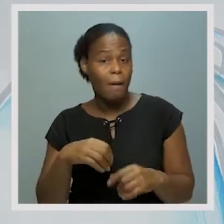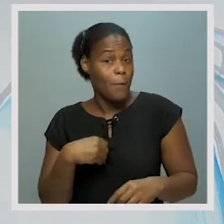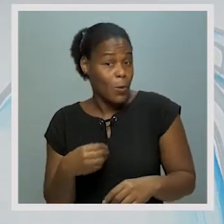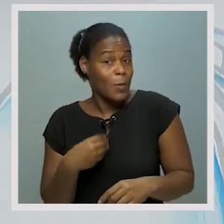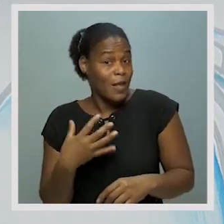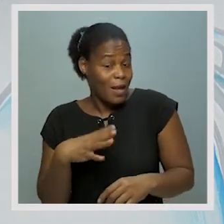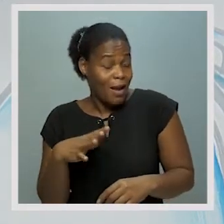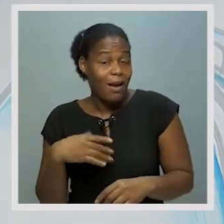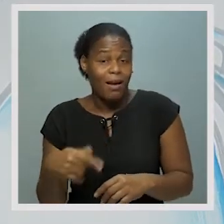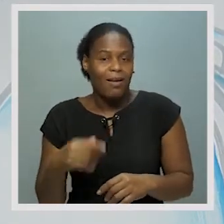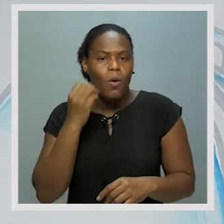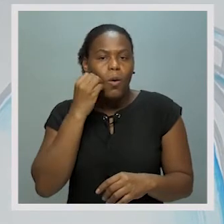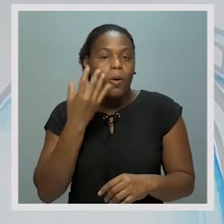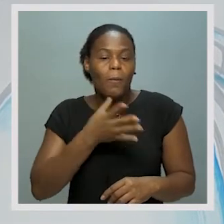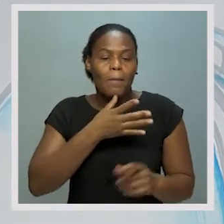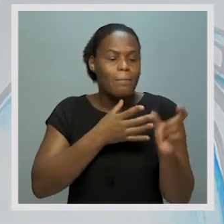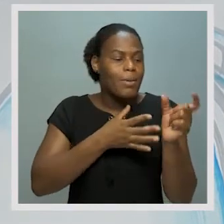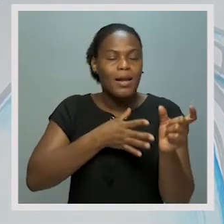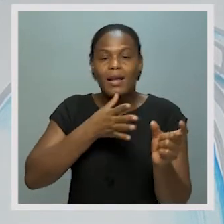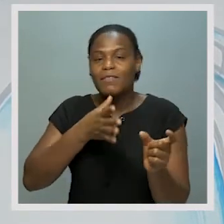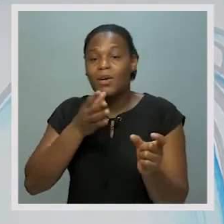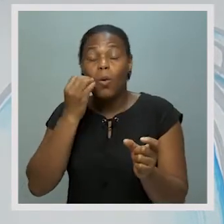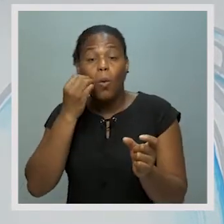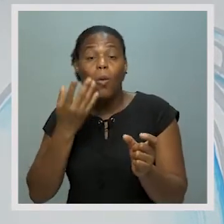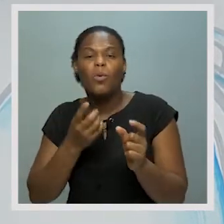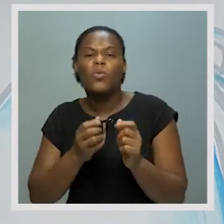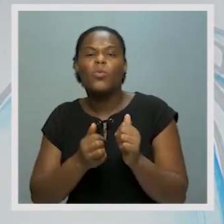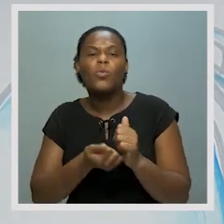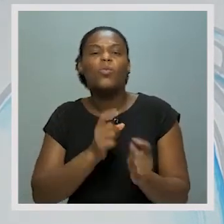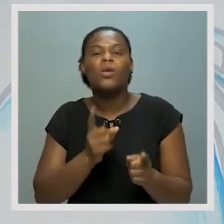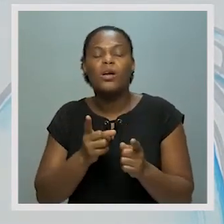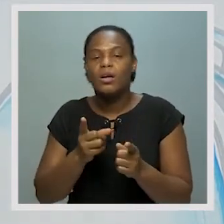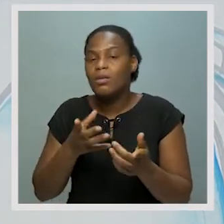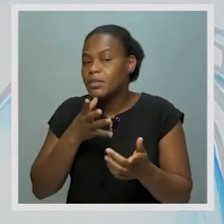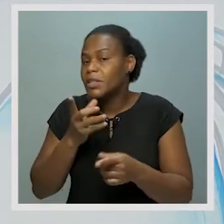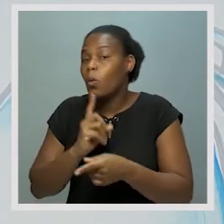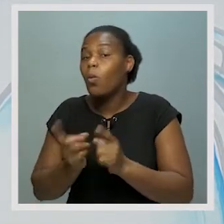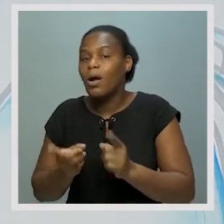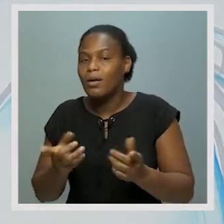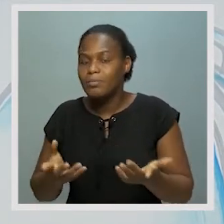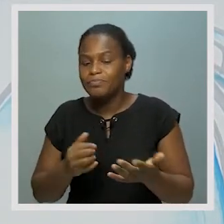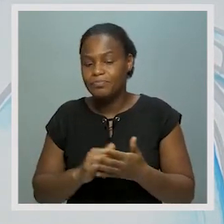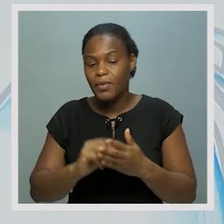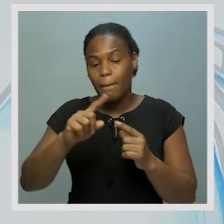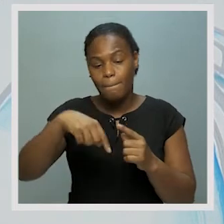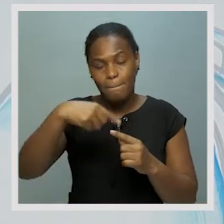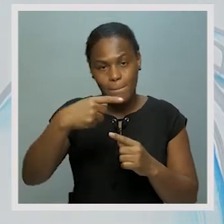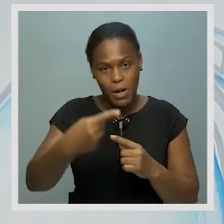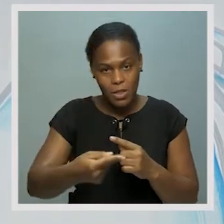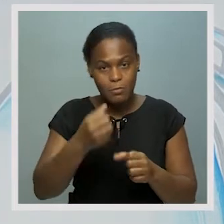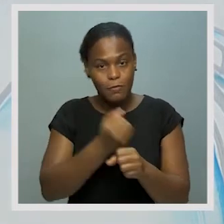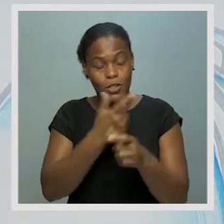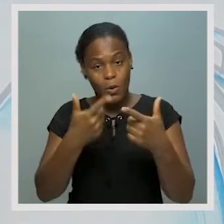uma preocupação em como dizer as coisas do que o que dizer. A próxima